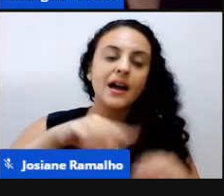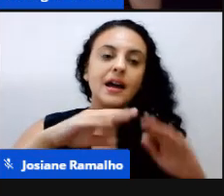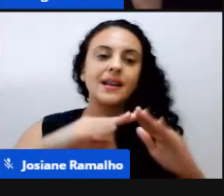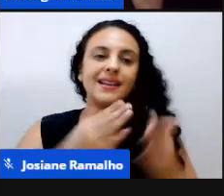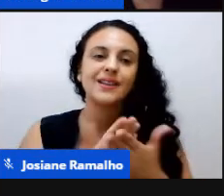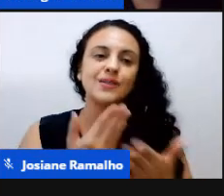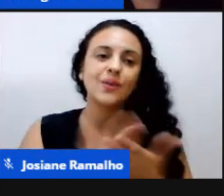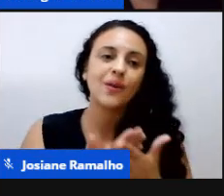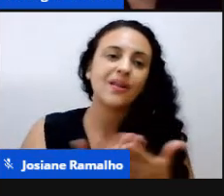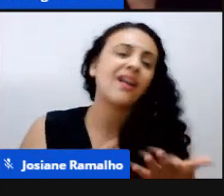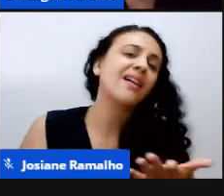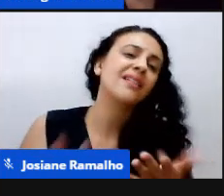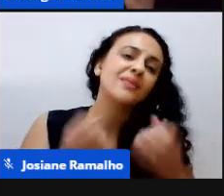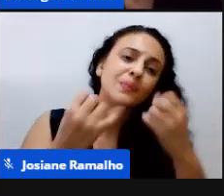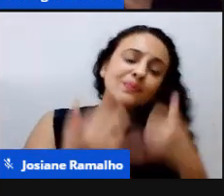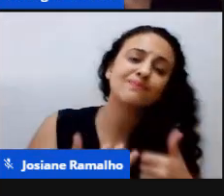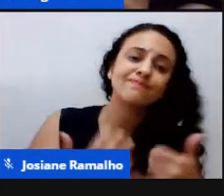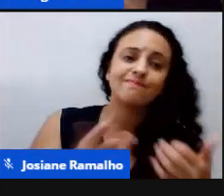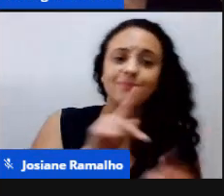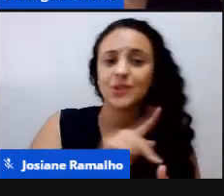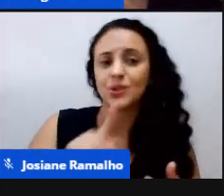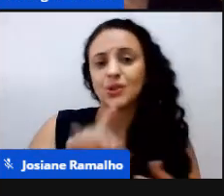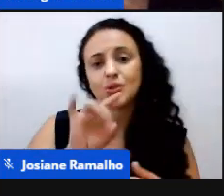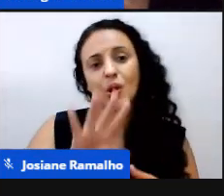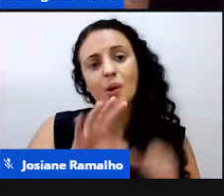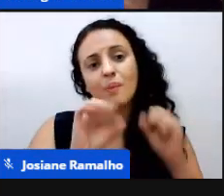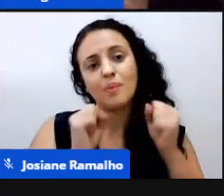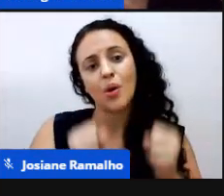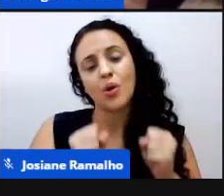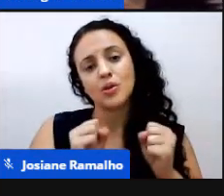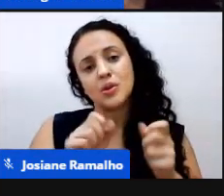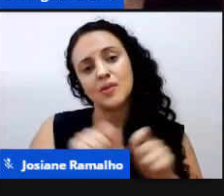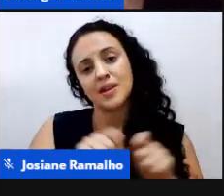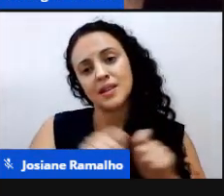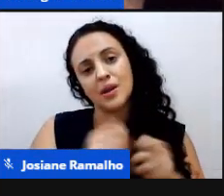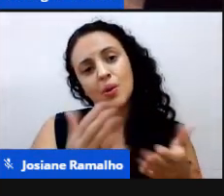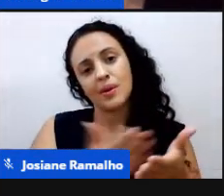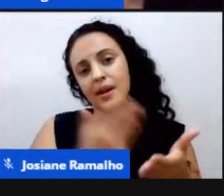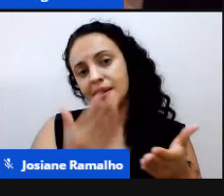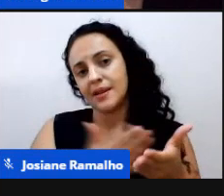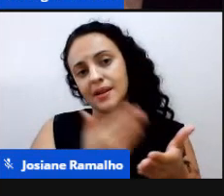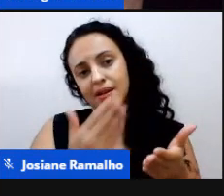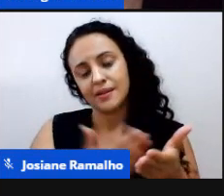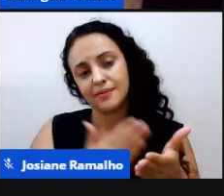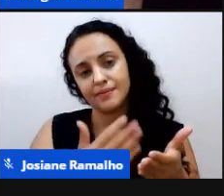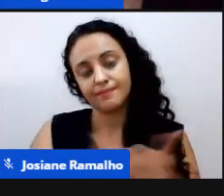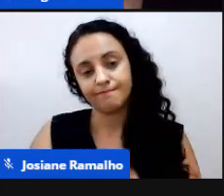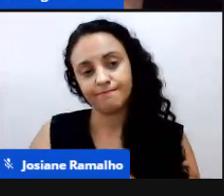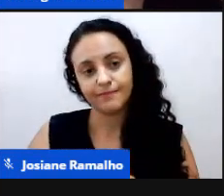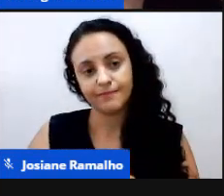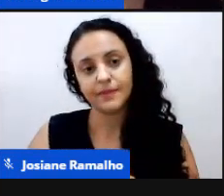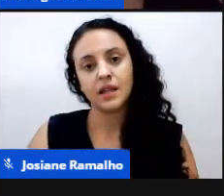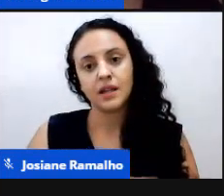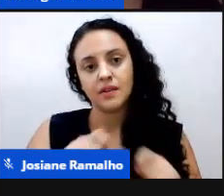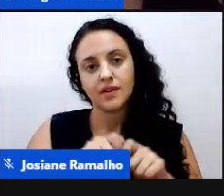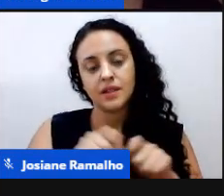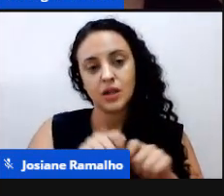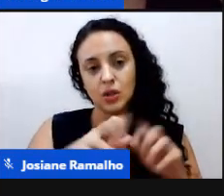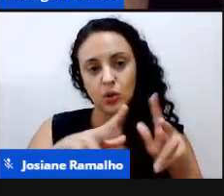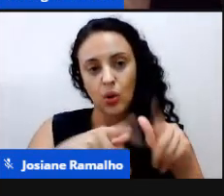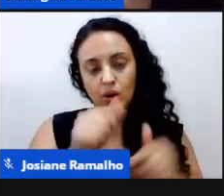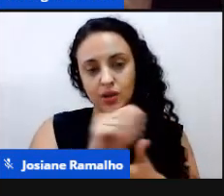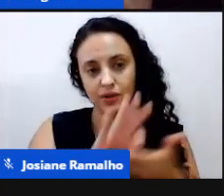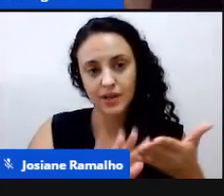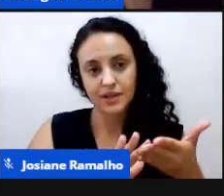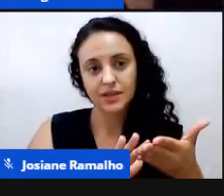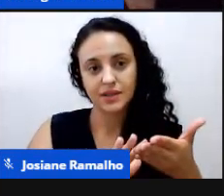caderno. Você, a coordenadora, conversa junto com a coordenadora, olha, o pai esteve aqui, mas falou que está fazendo todas as atividades. Falou que está fazendo educação